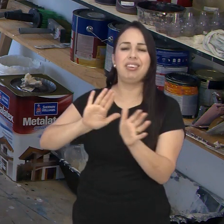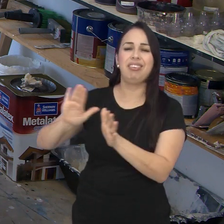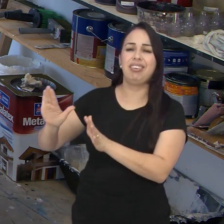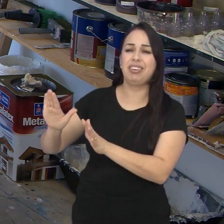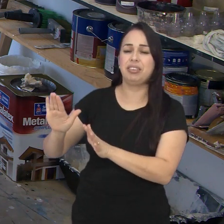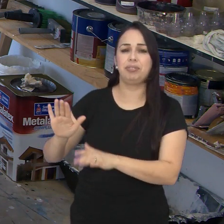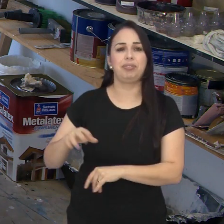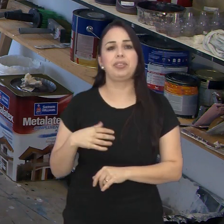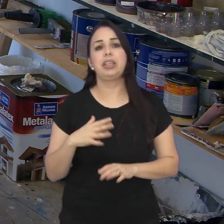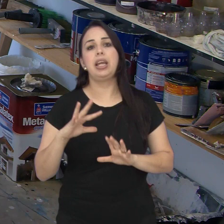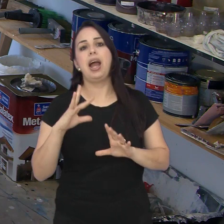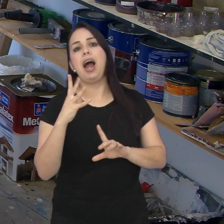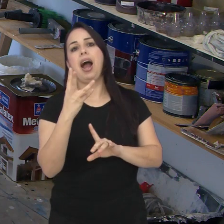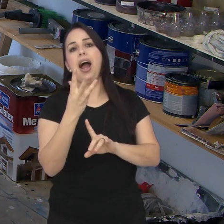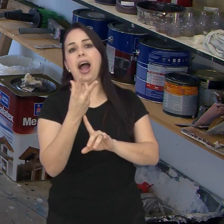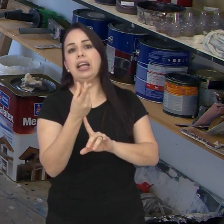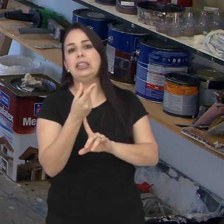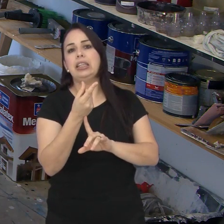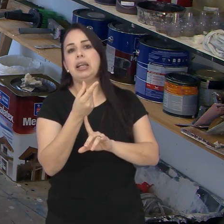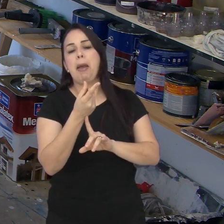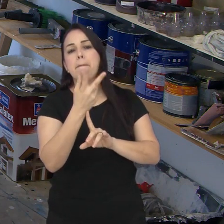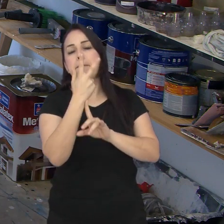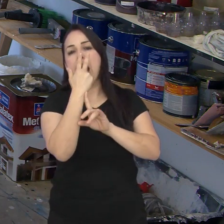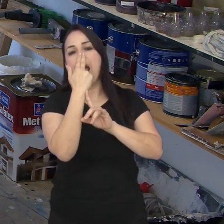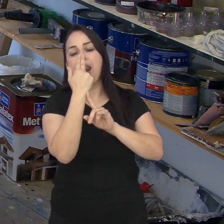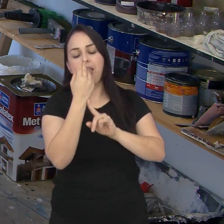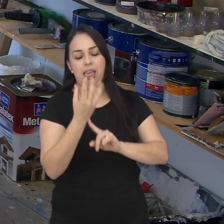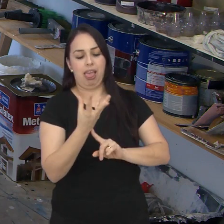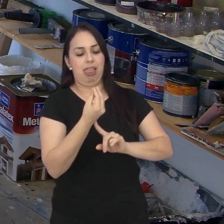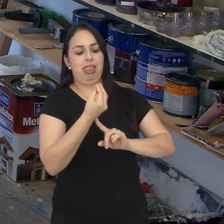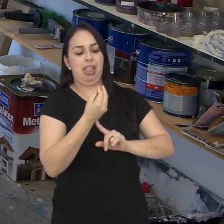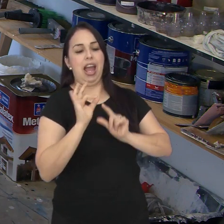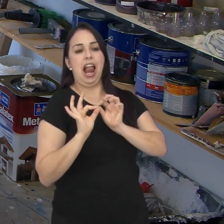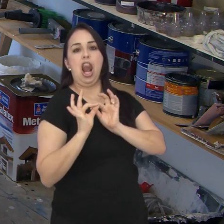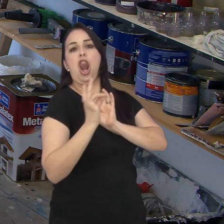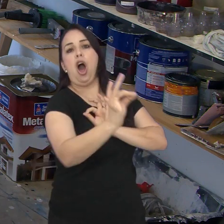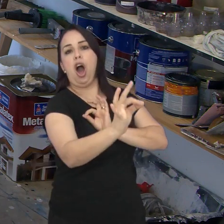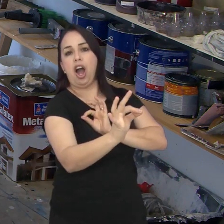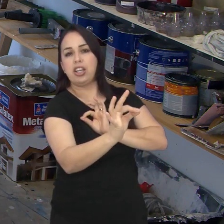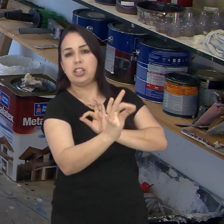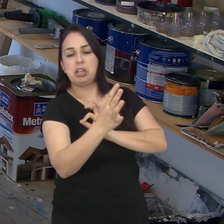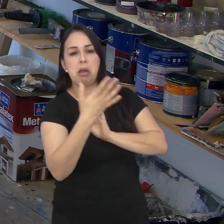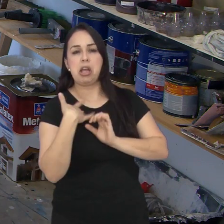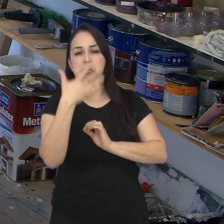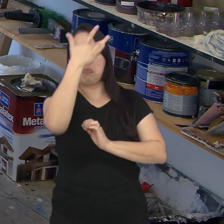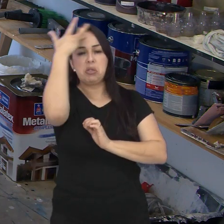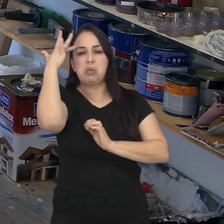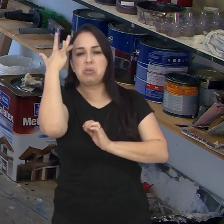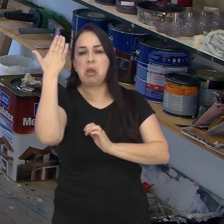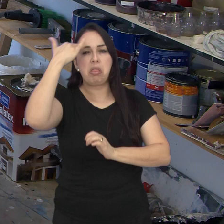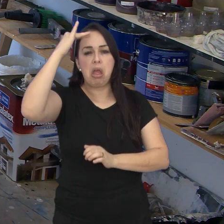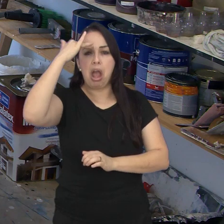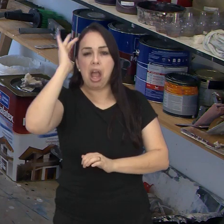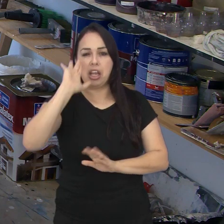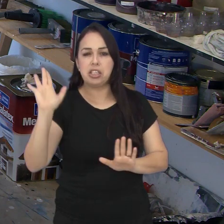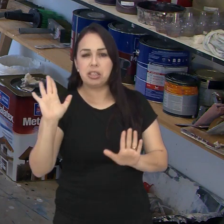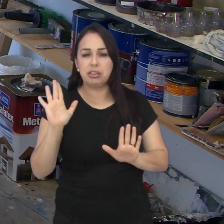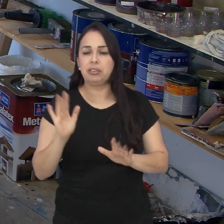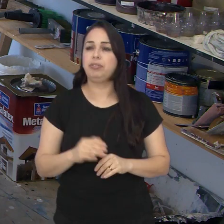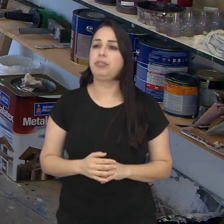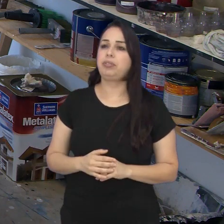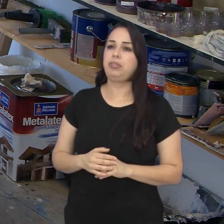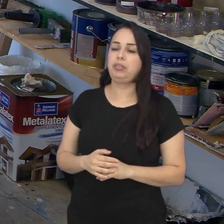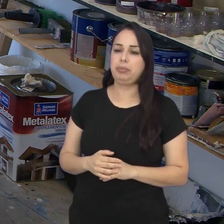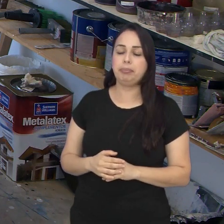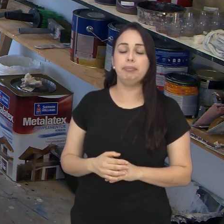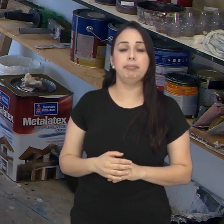né? Que a arte é alguma coisa inatingível. Exatamente, distante, exatamente. Eu achei o inatingível bom. É